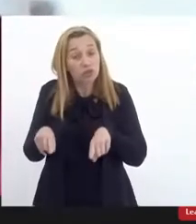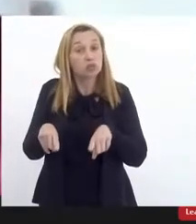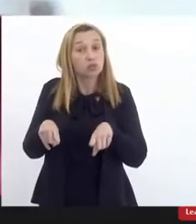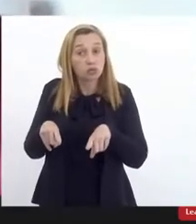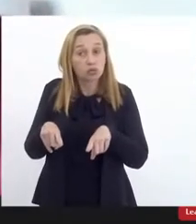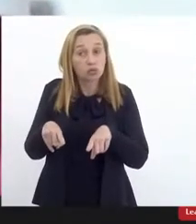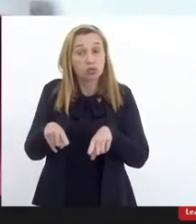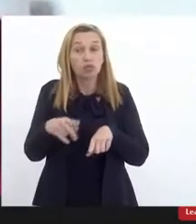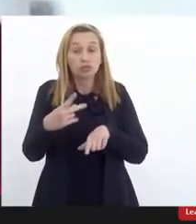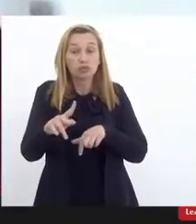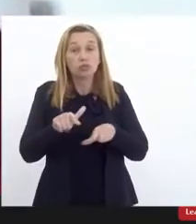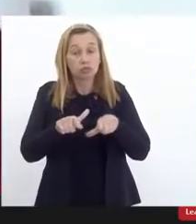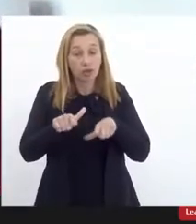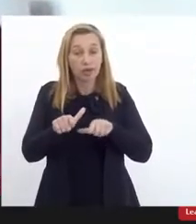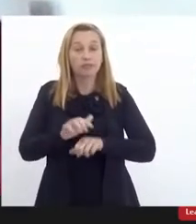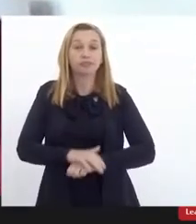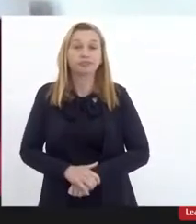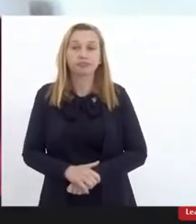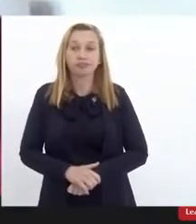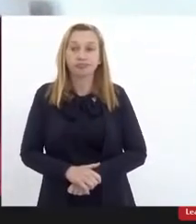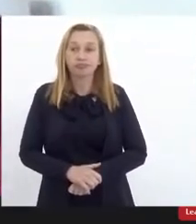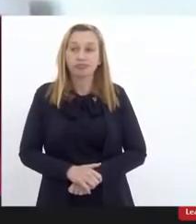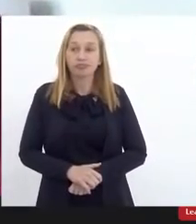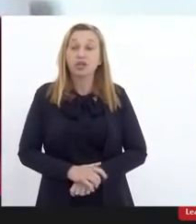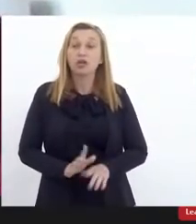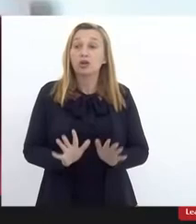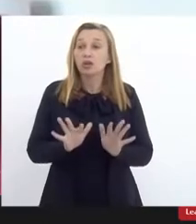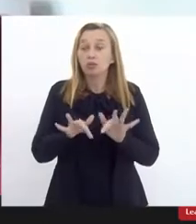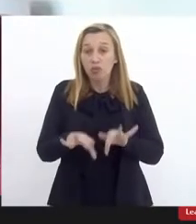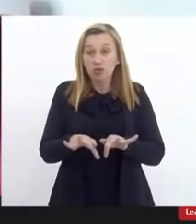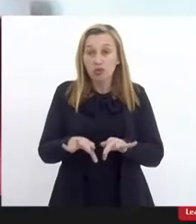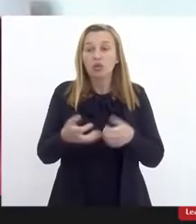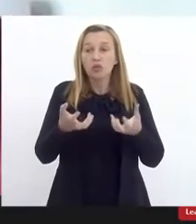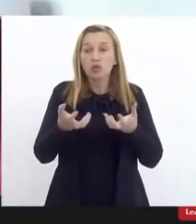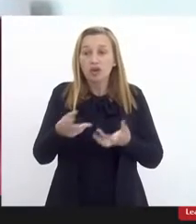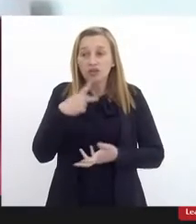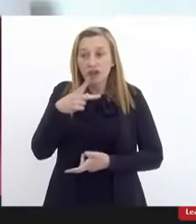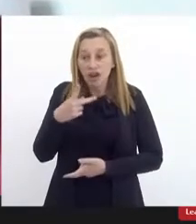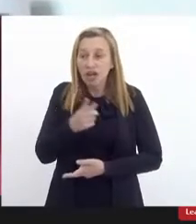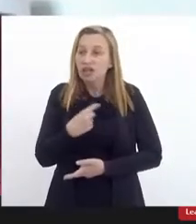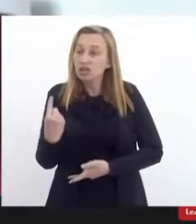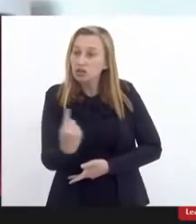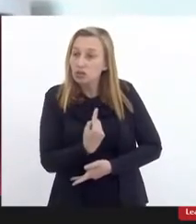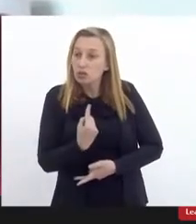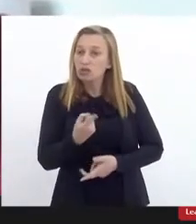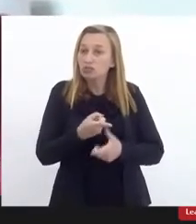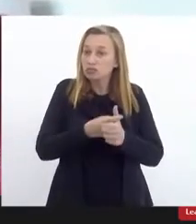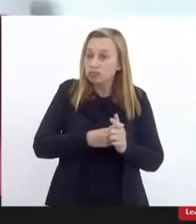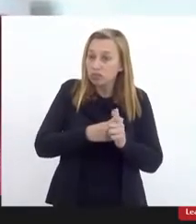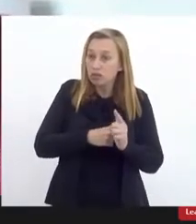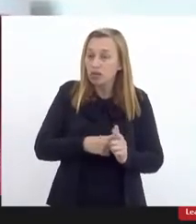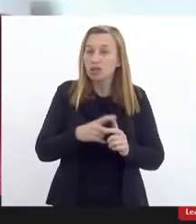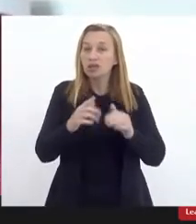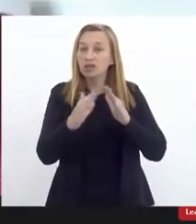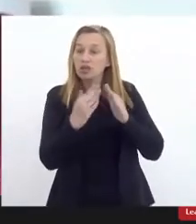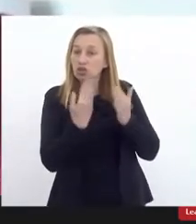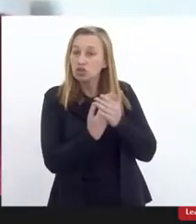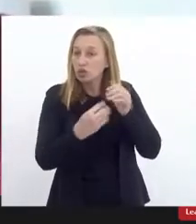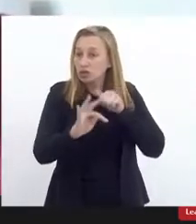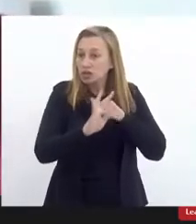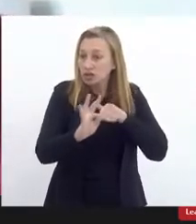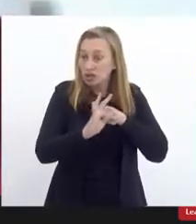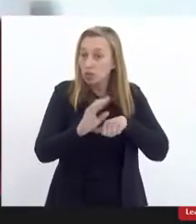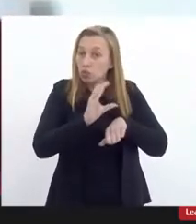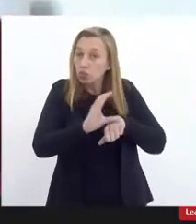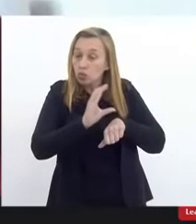no exercício da sua função. E, por fim, eu quero destacar que a gente está com uma pendência com relação à FAETEC em curso, que a gente